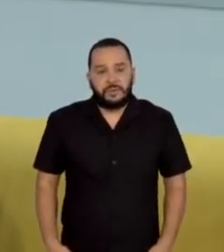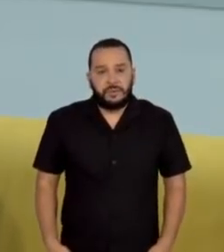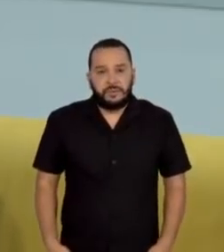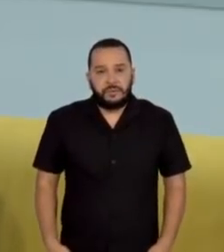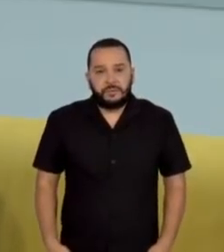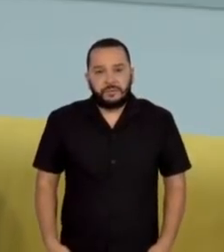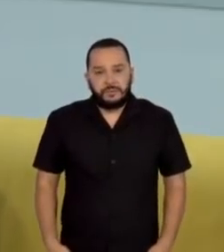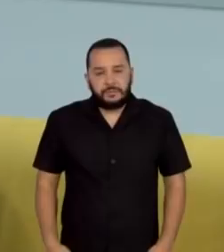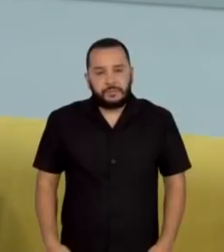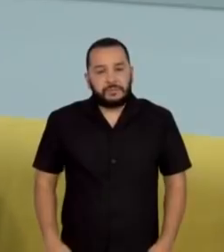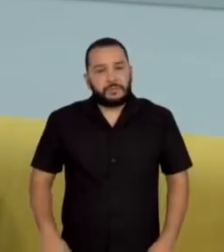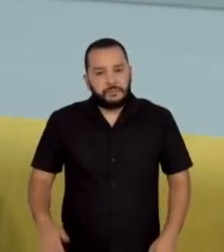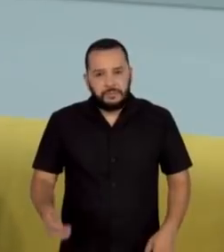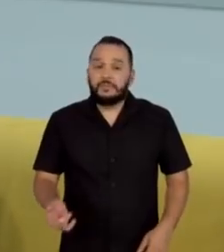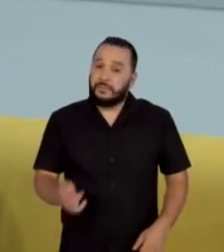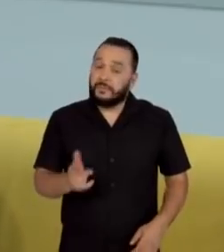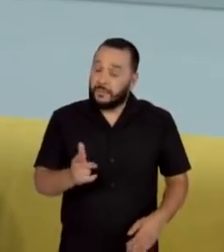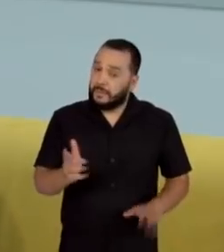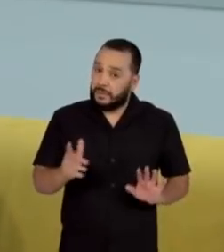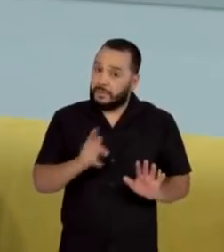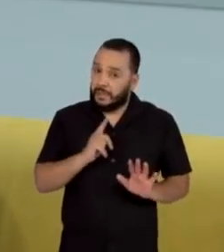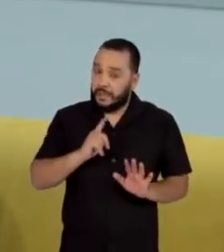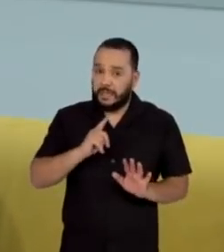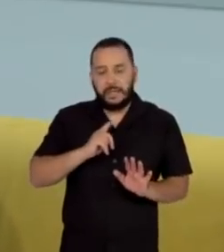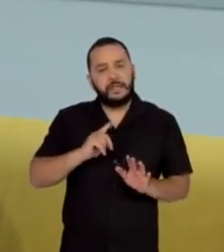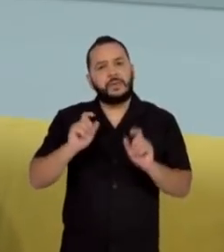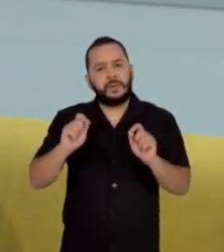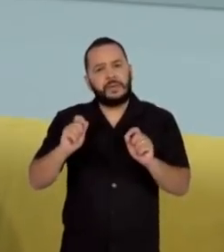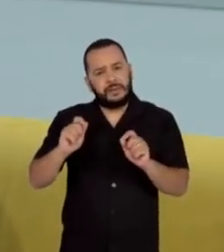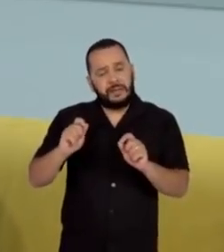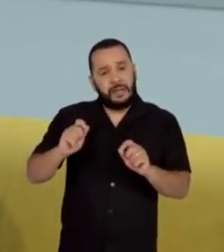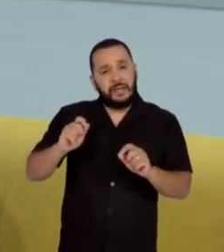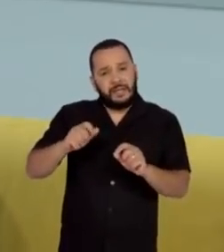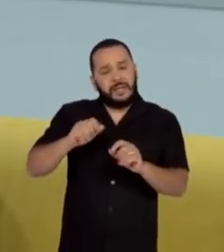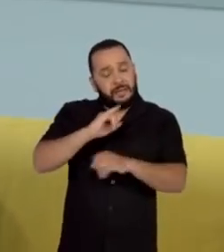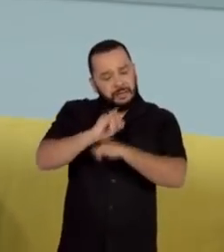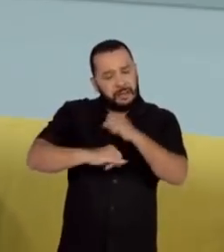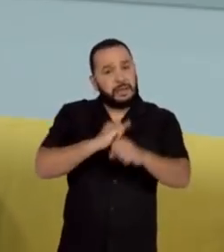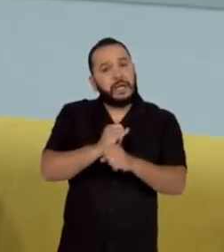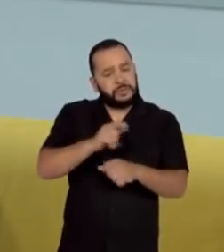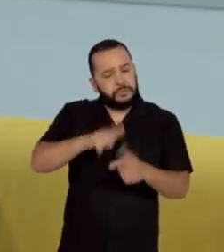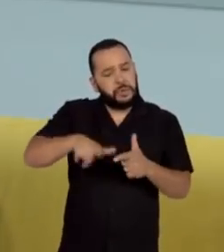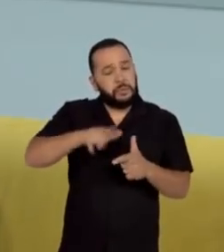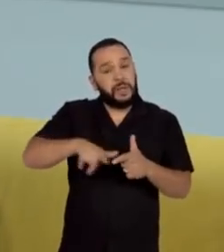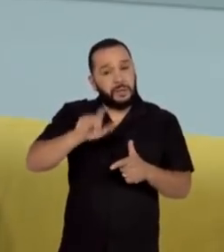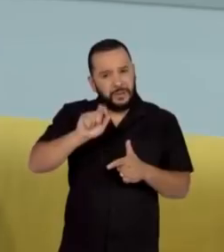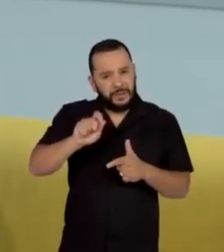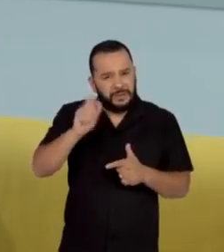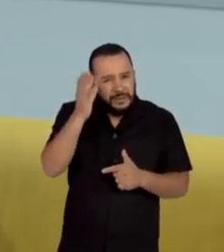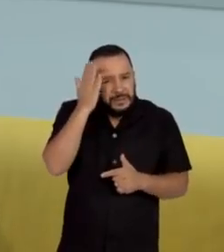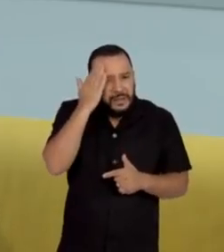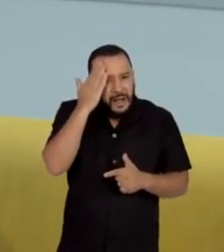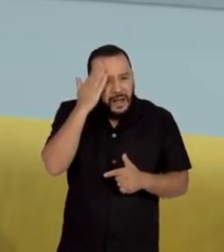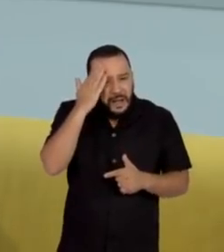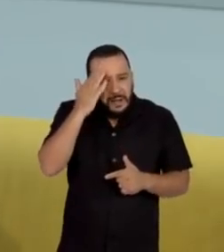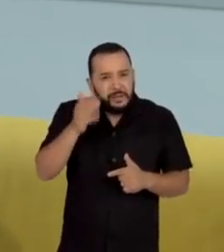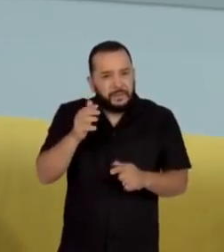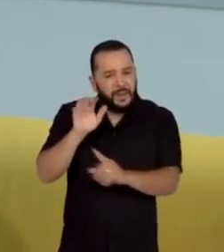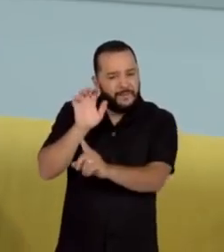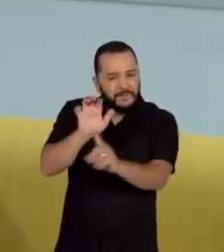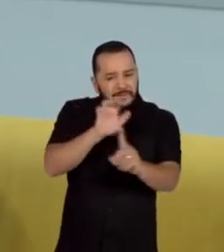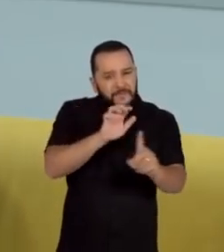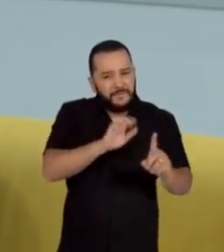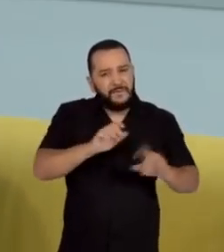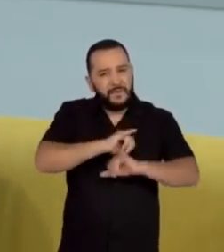E se o clima do mundo real não vai bem, o do mundo virtual não está diferente. Para fazer frente à manipulação